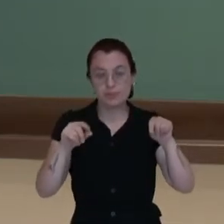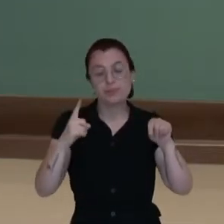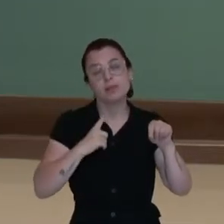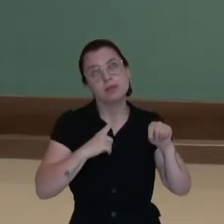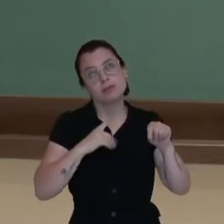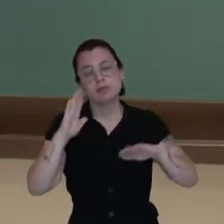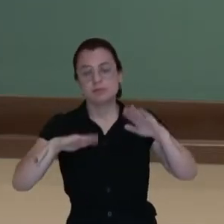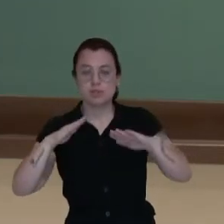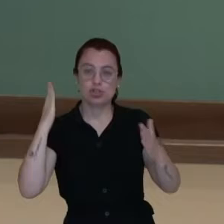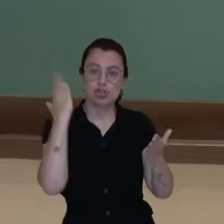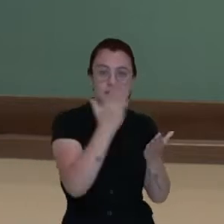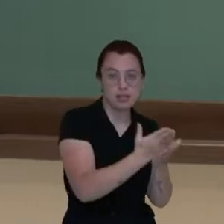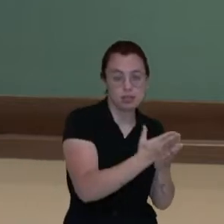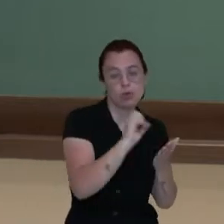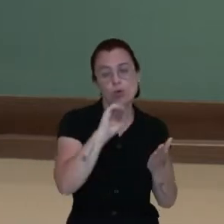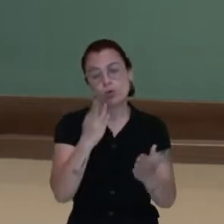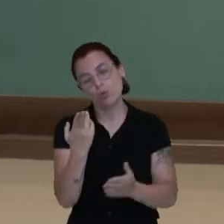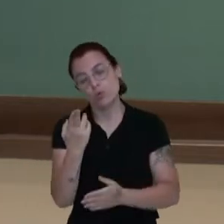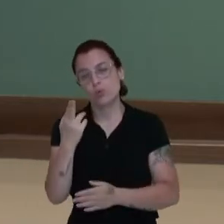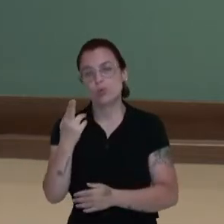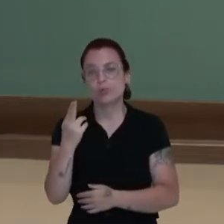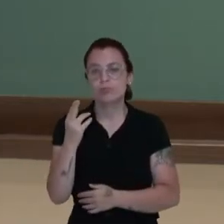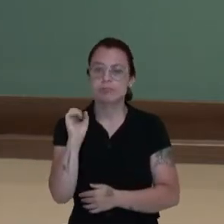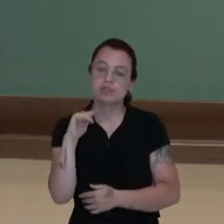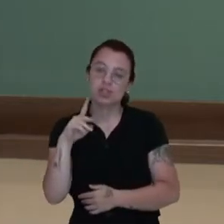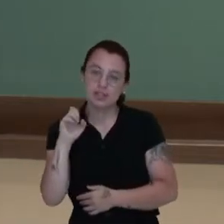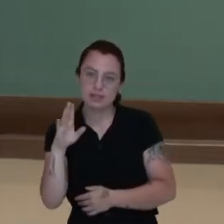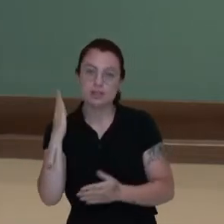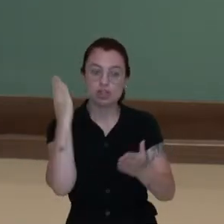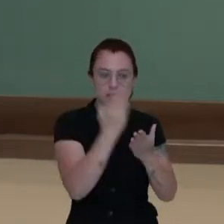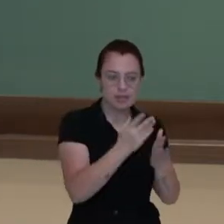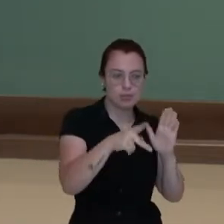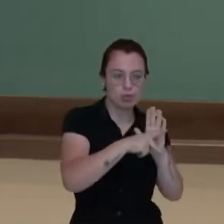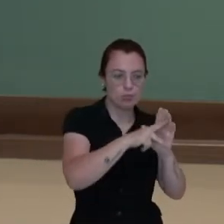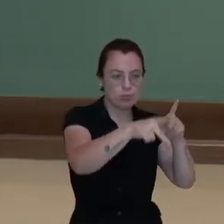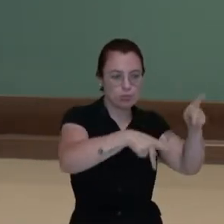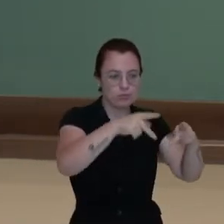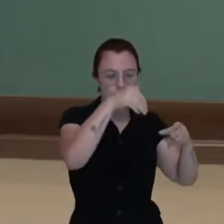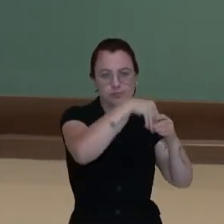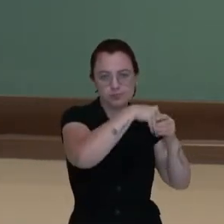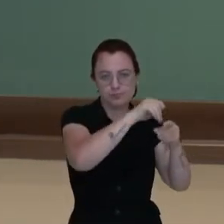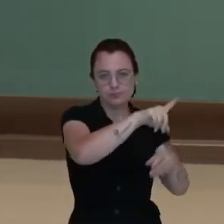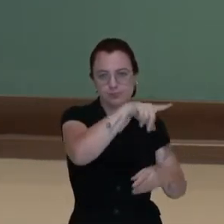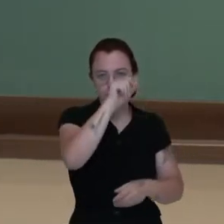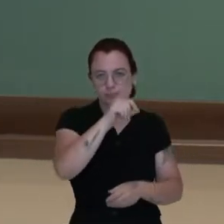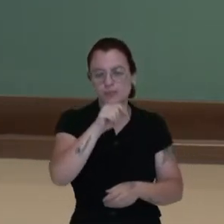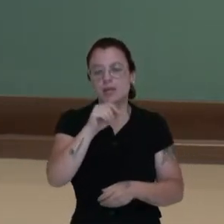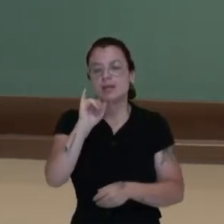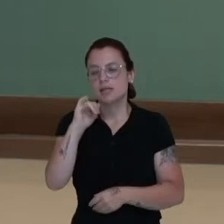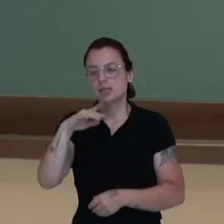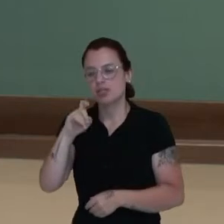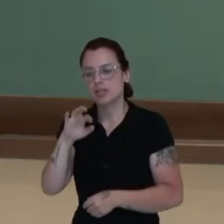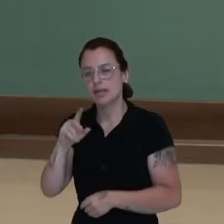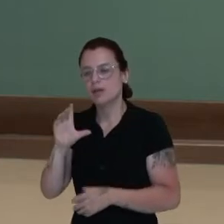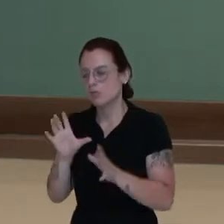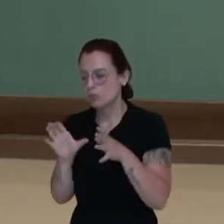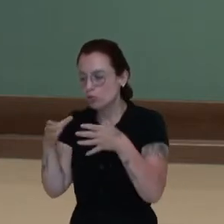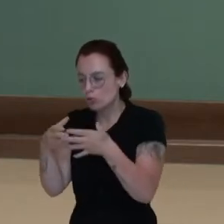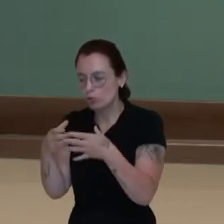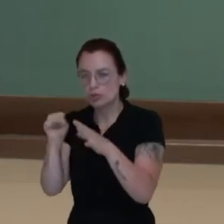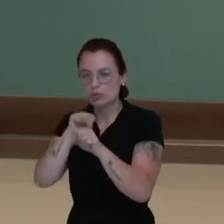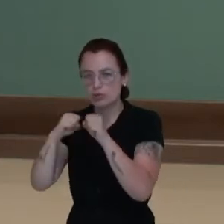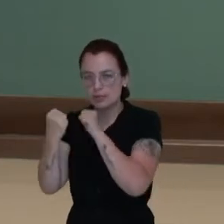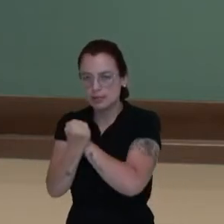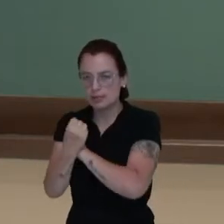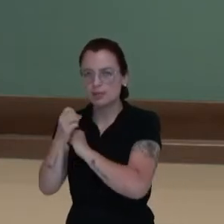direta ou indireta, direta a população escolhendo, ou indireta alguns grupos ali da sociedade, dos políticos no